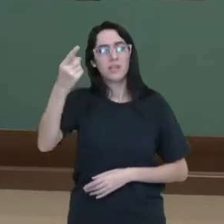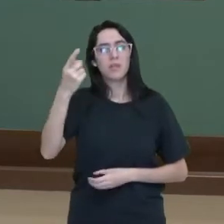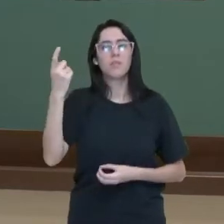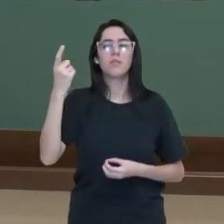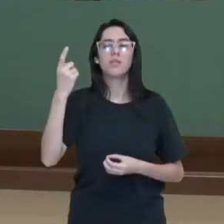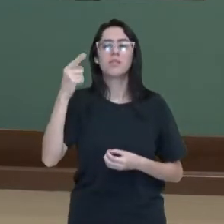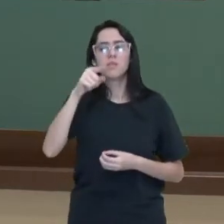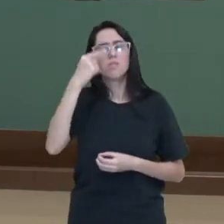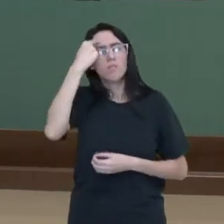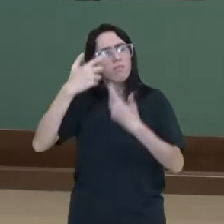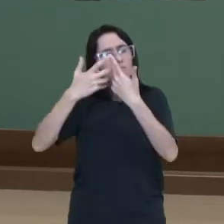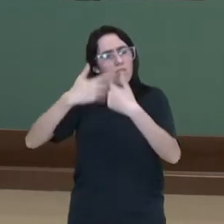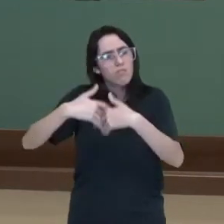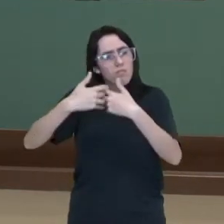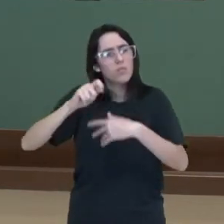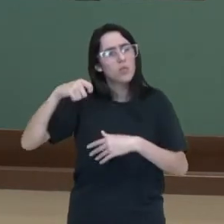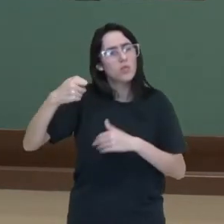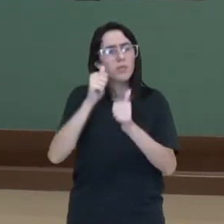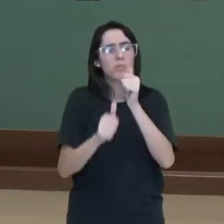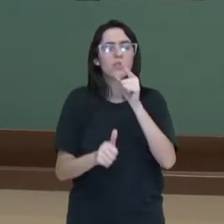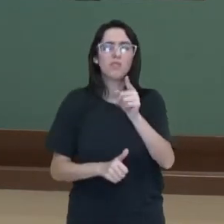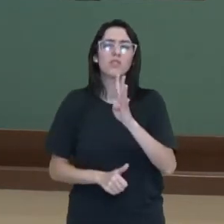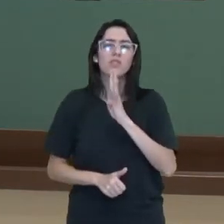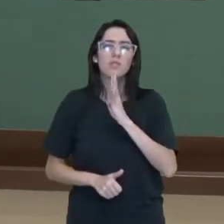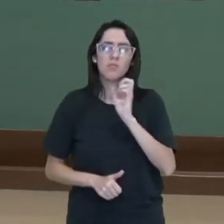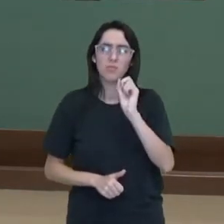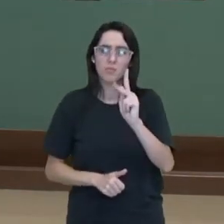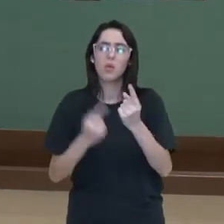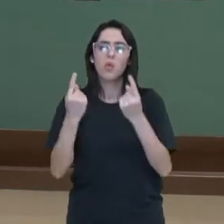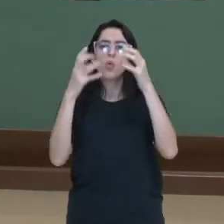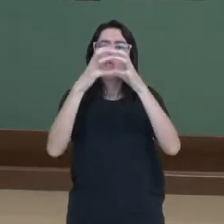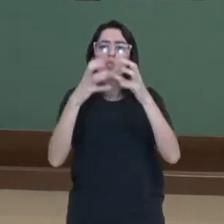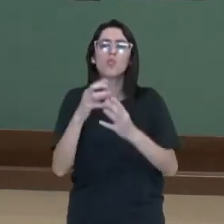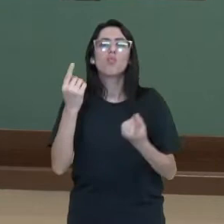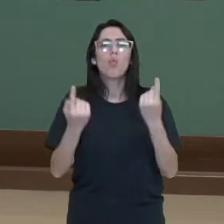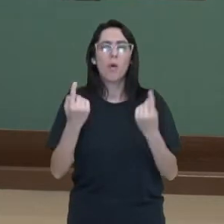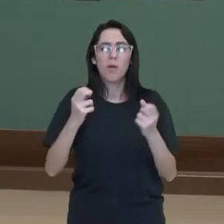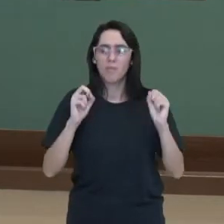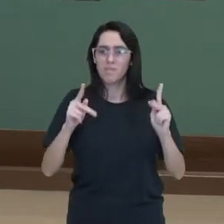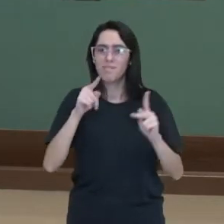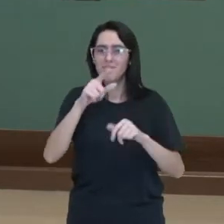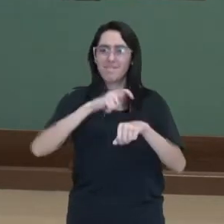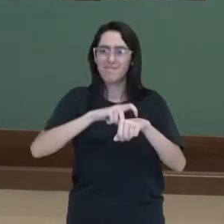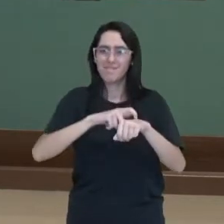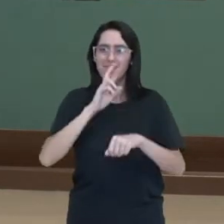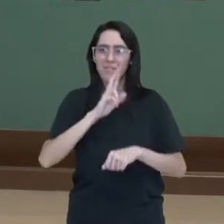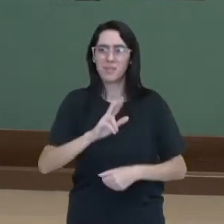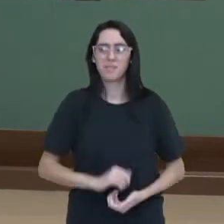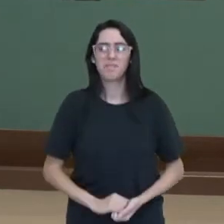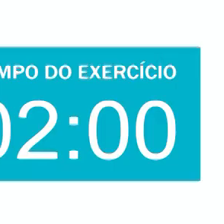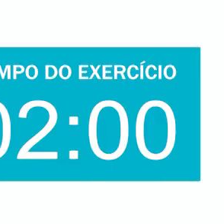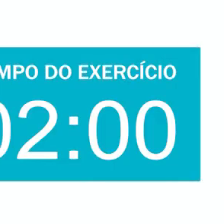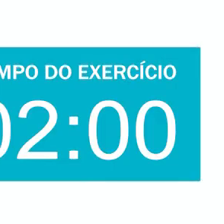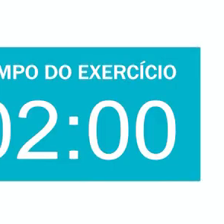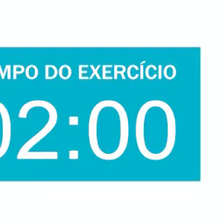começar a pensar aí nos esportes que você conhece e qual categoria ele pertence. Tempinho para vocês.